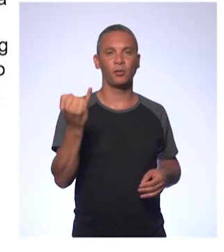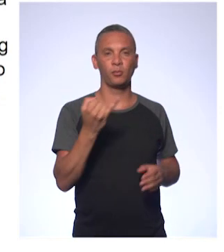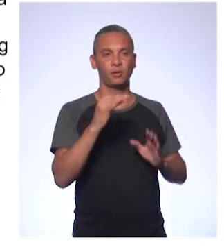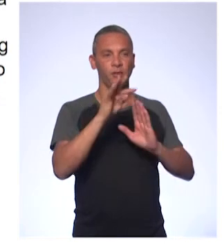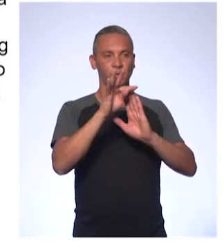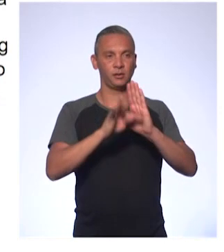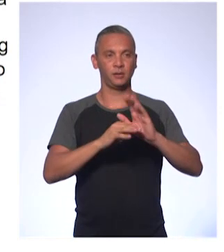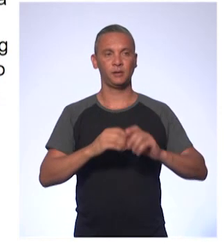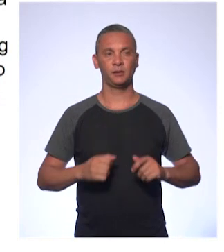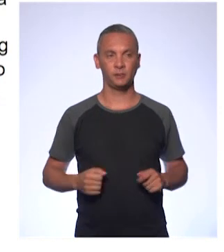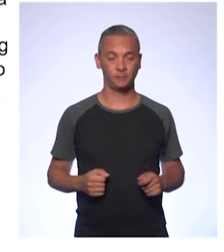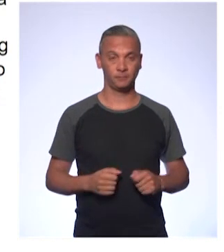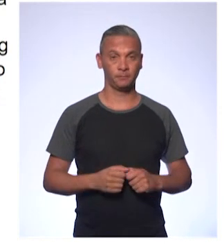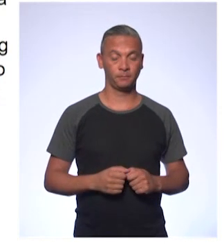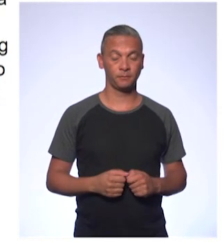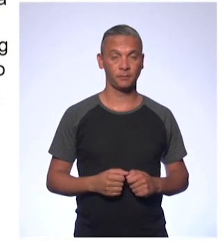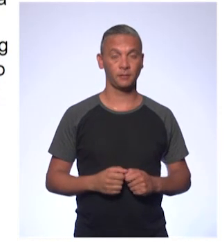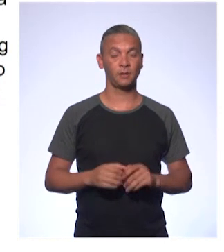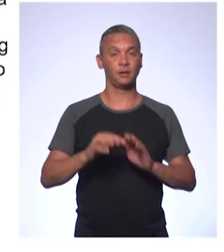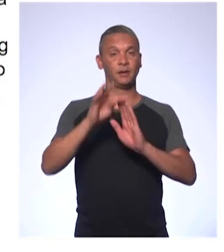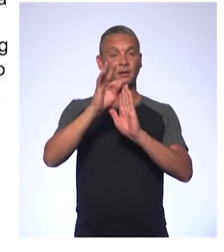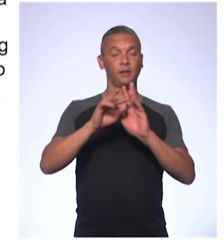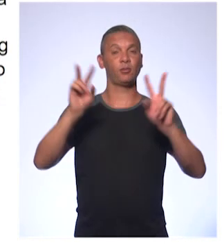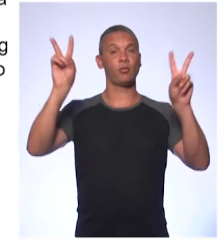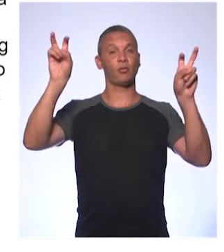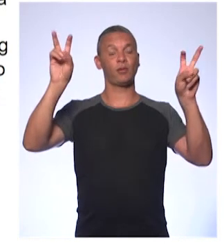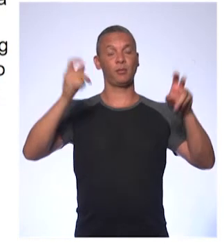daí. Vejam só, o texto se chama